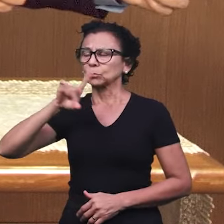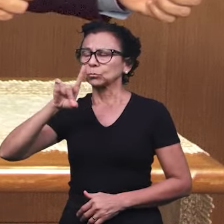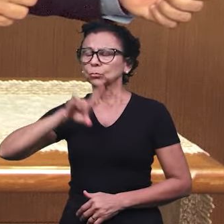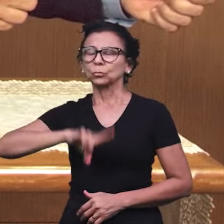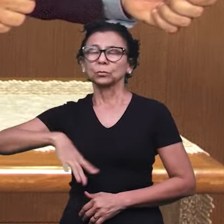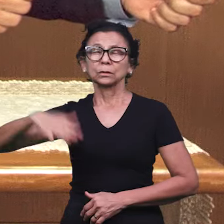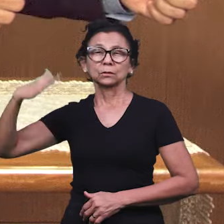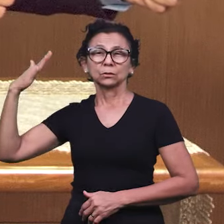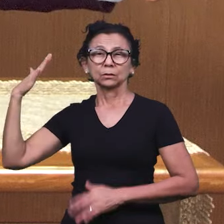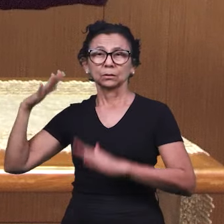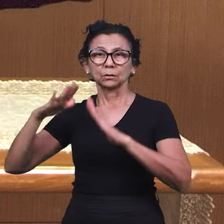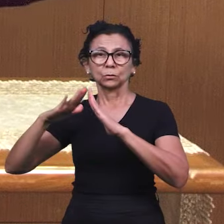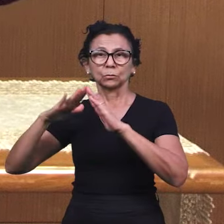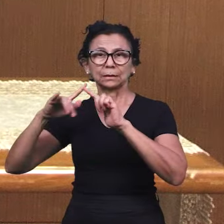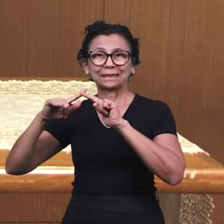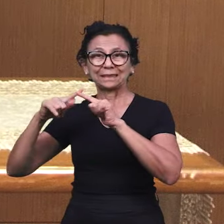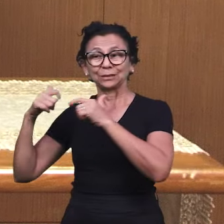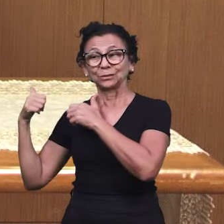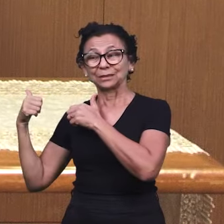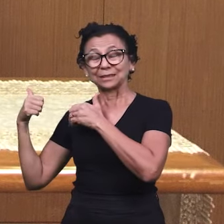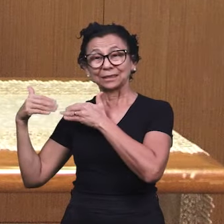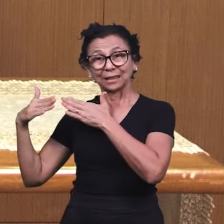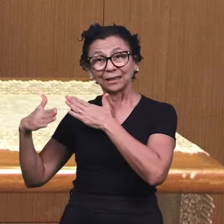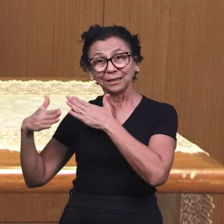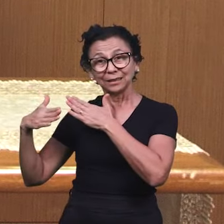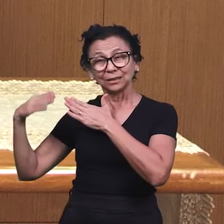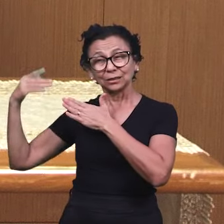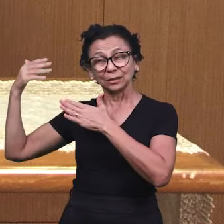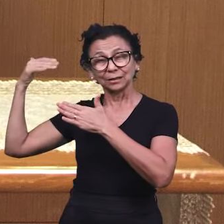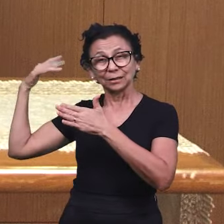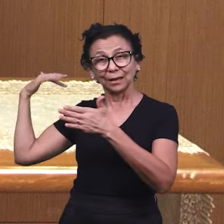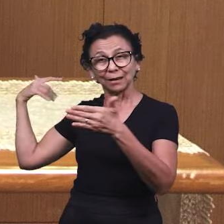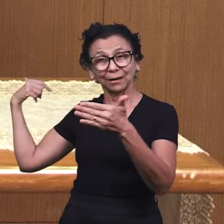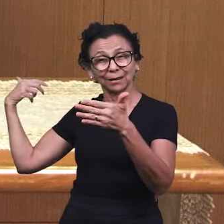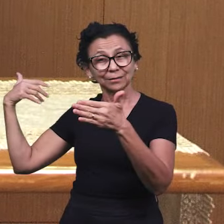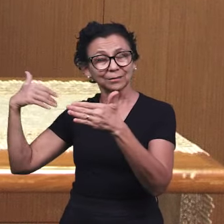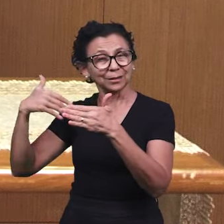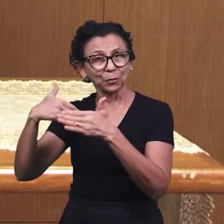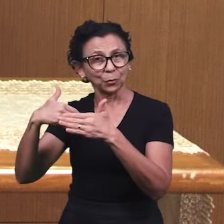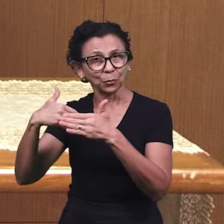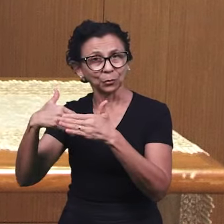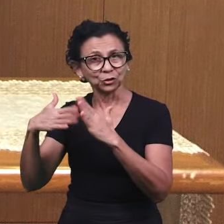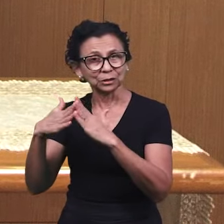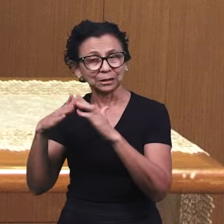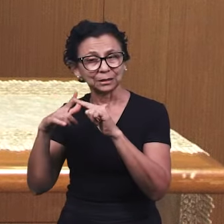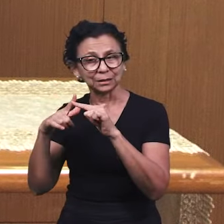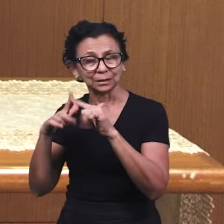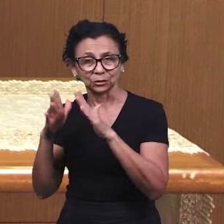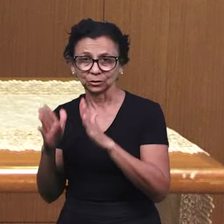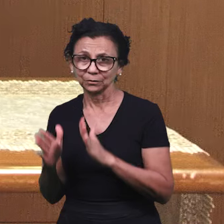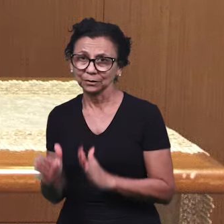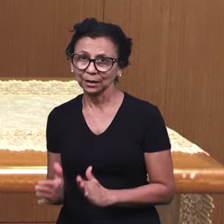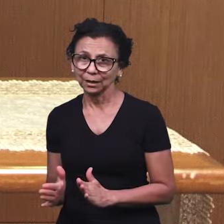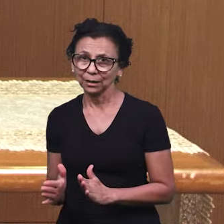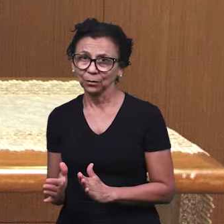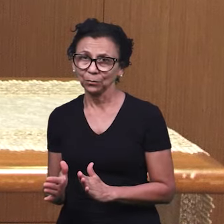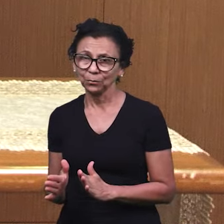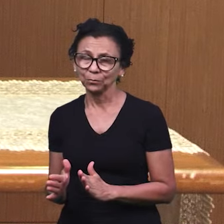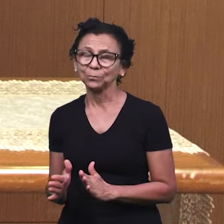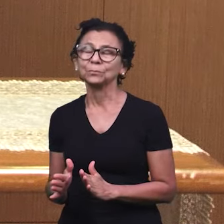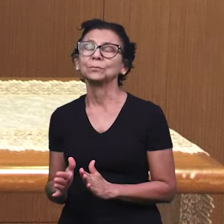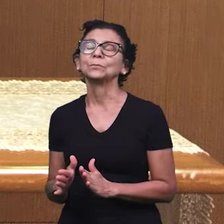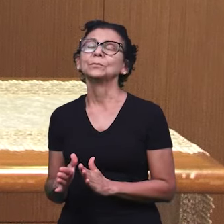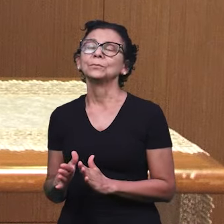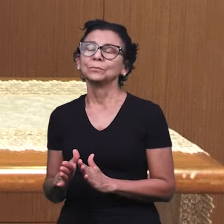acompanhou toda a história da igreja. E quando foi em Filadélfia, pós-reforma,